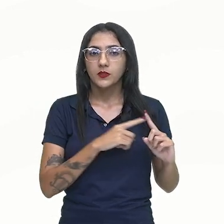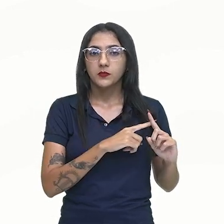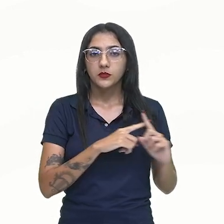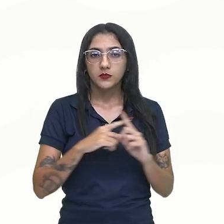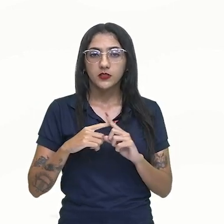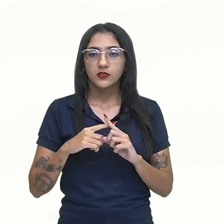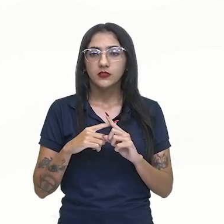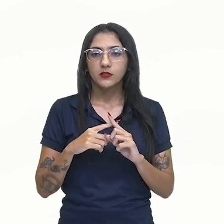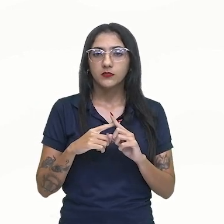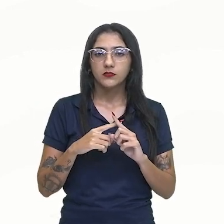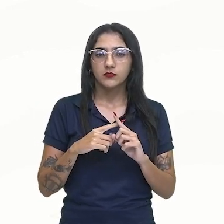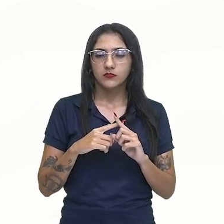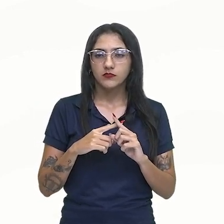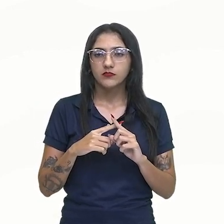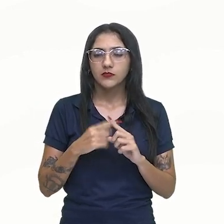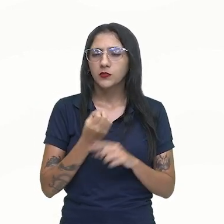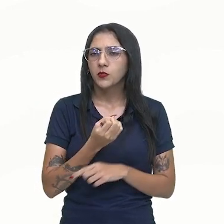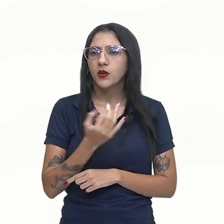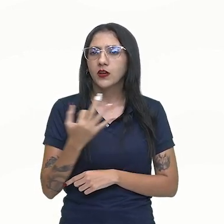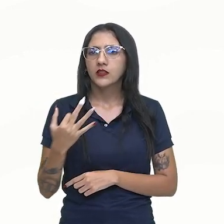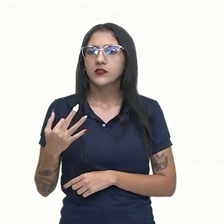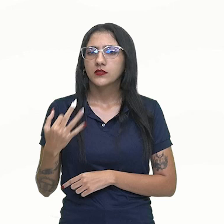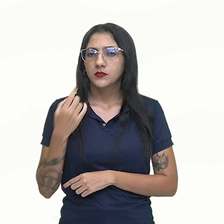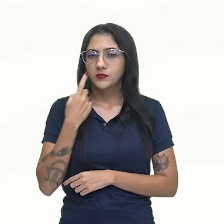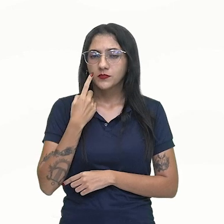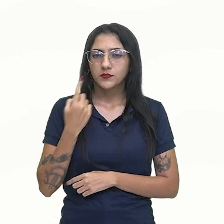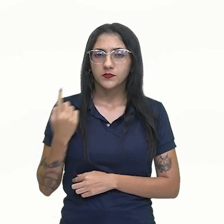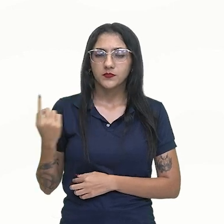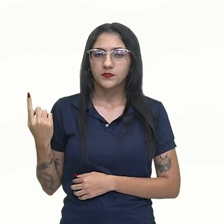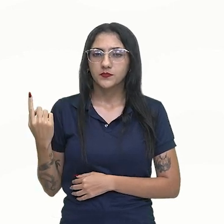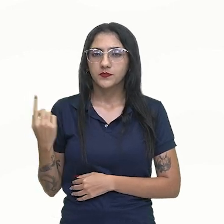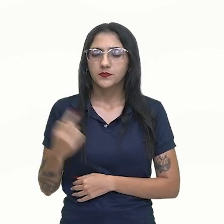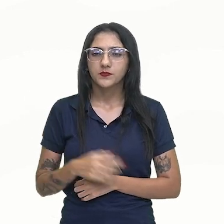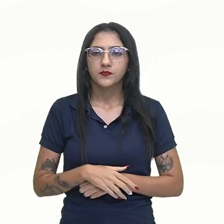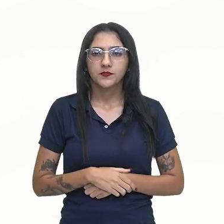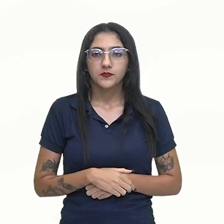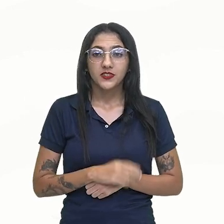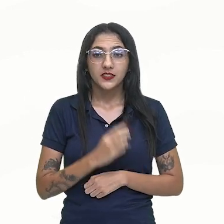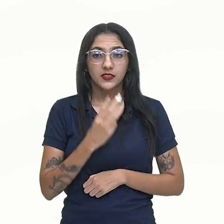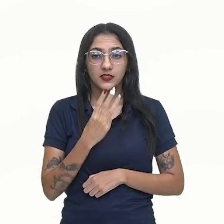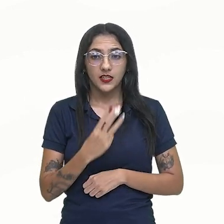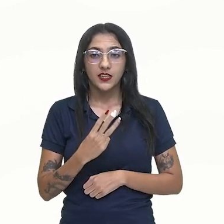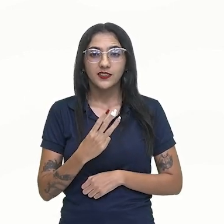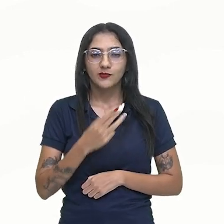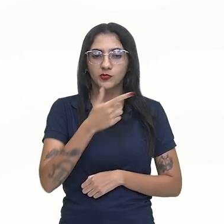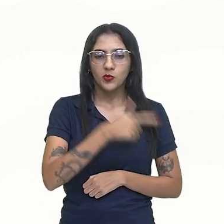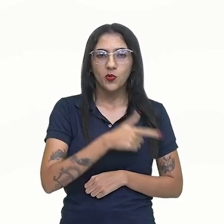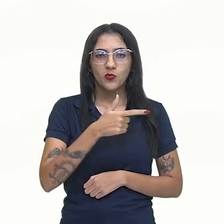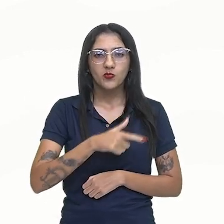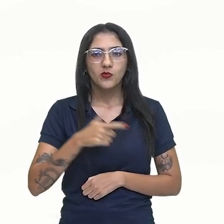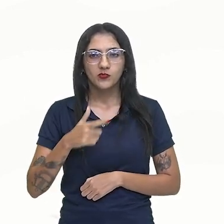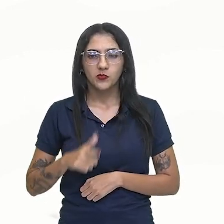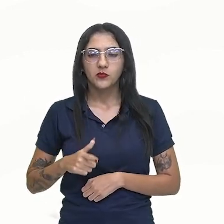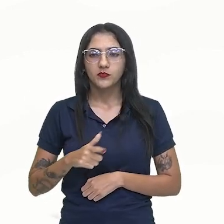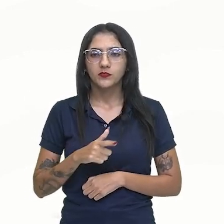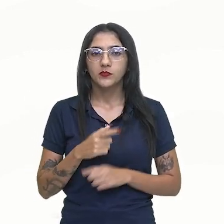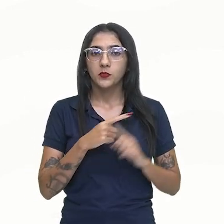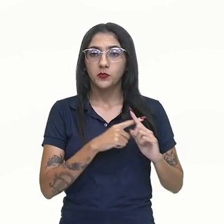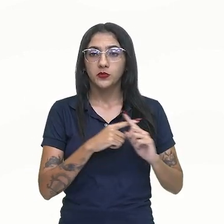100, 2 multiplicações por 100, 3 multiplicações por 100,